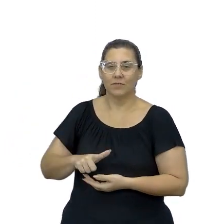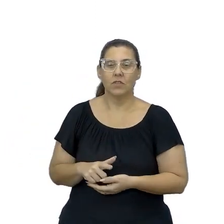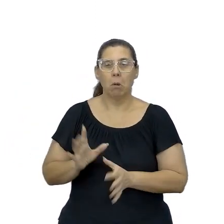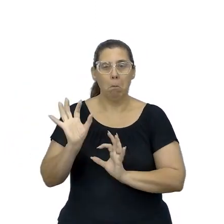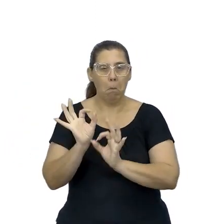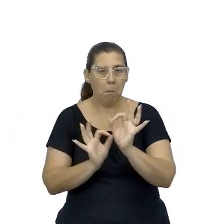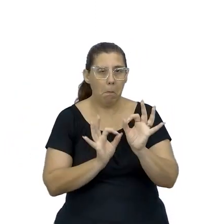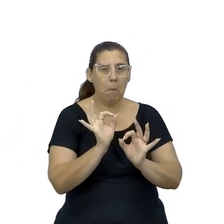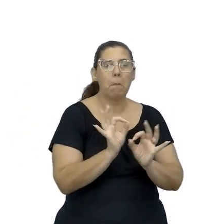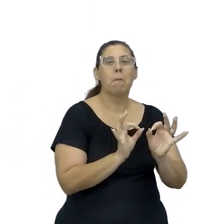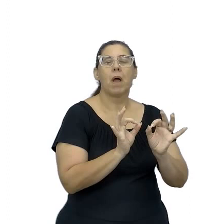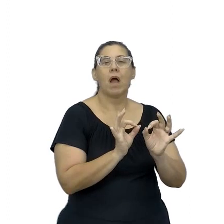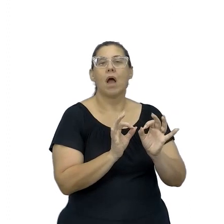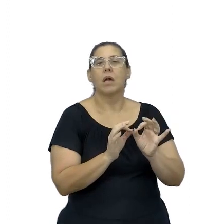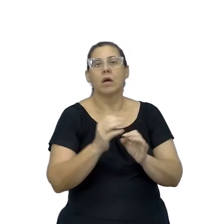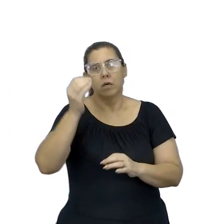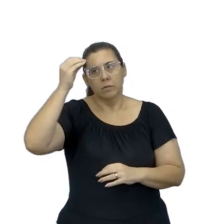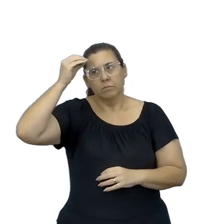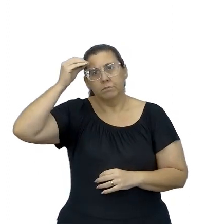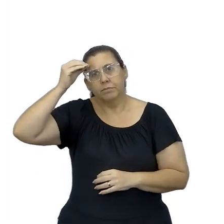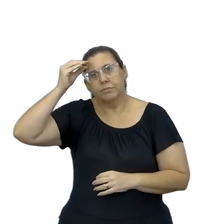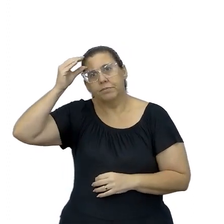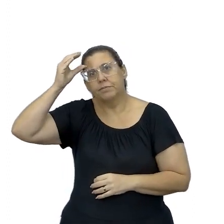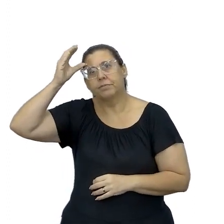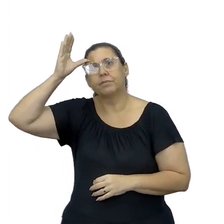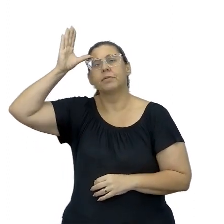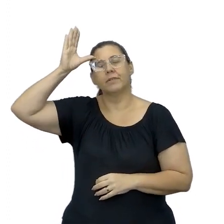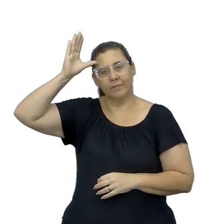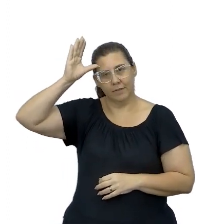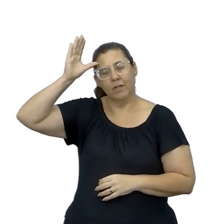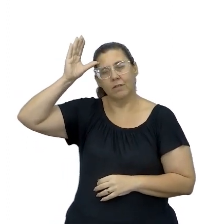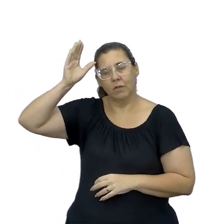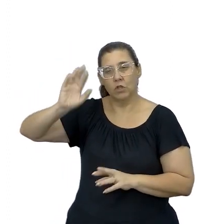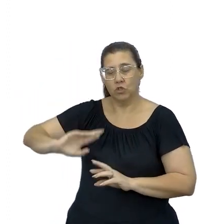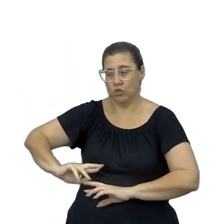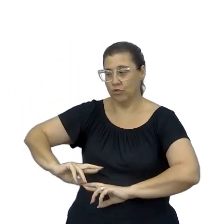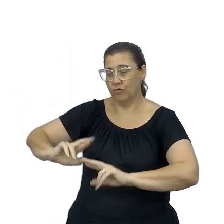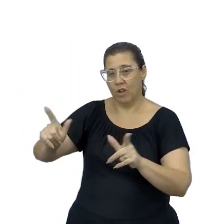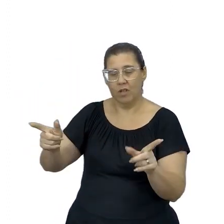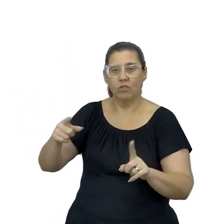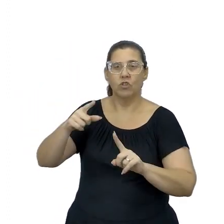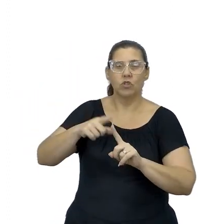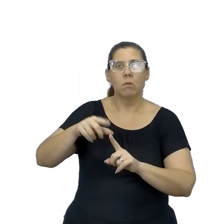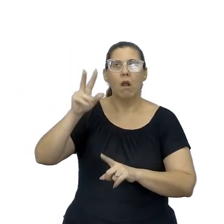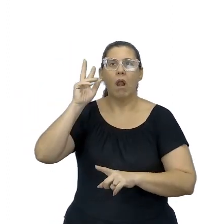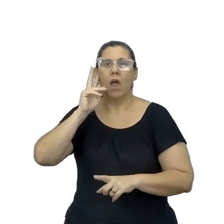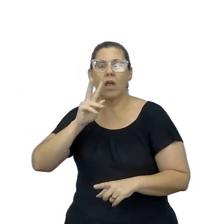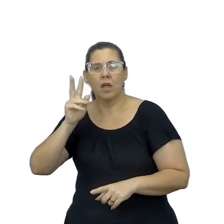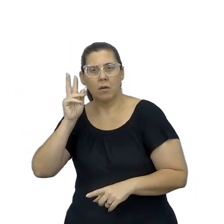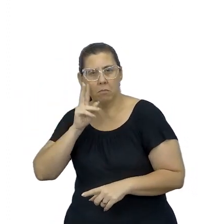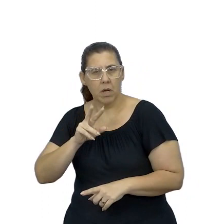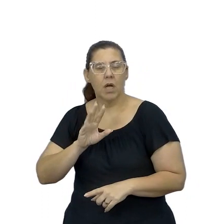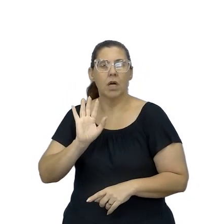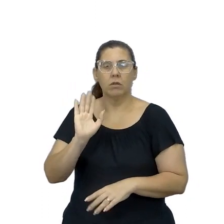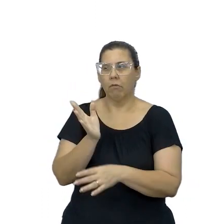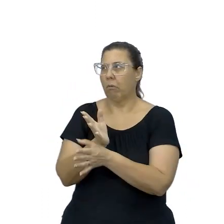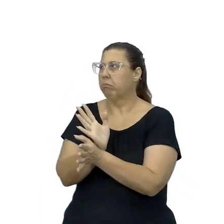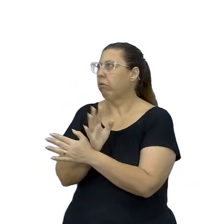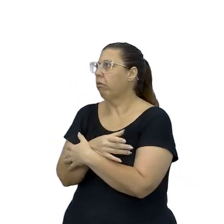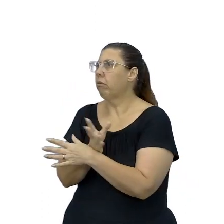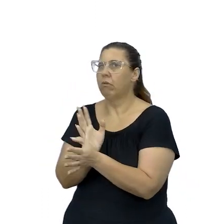cria então esses novos conhecimentos a partir de diferentes abordagens, retomamos aquilo que ficou às vezes perdido,